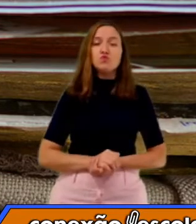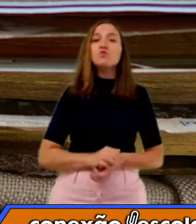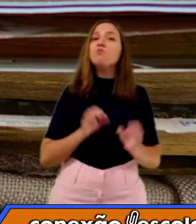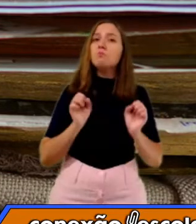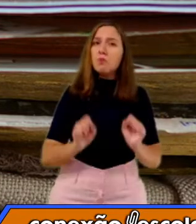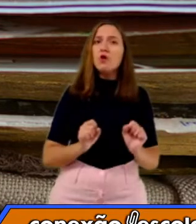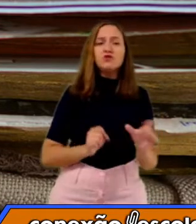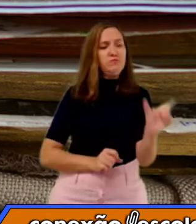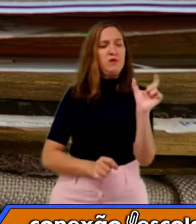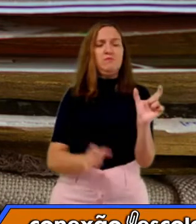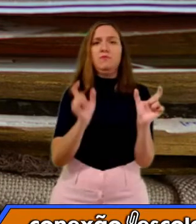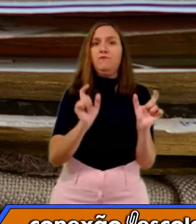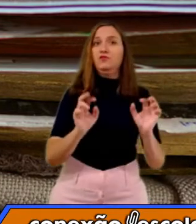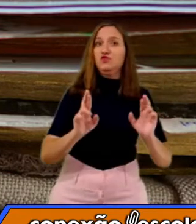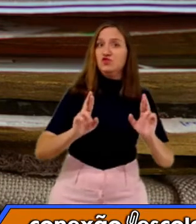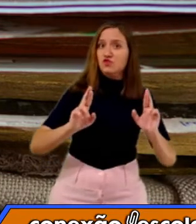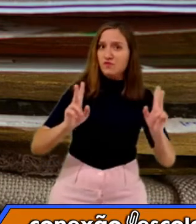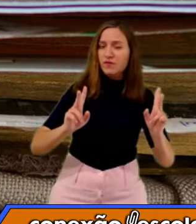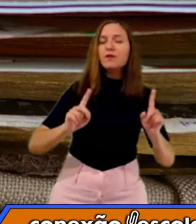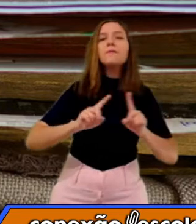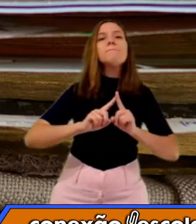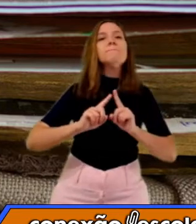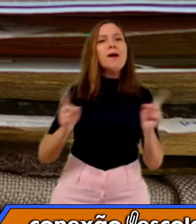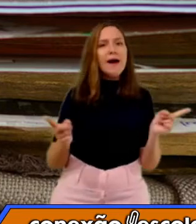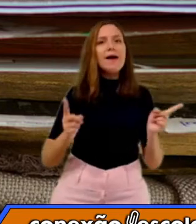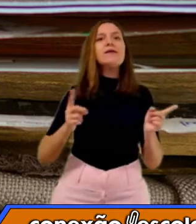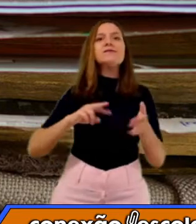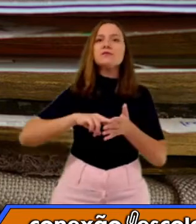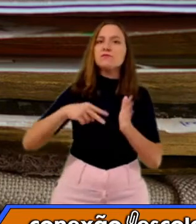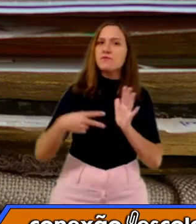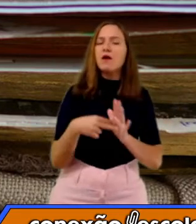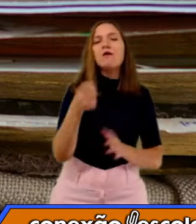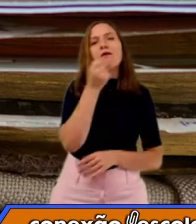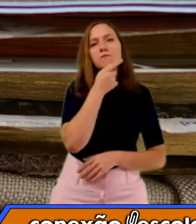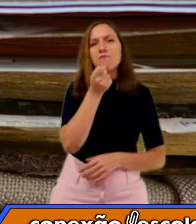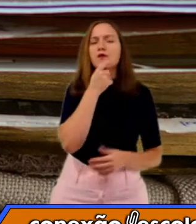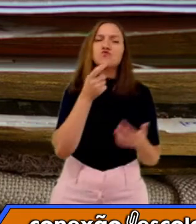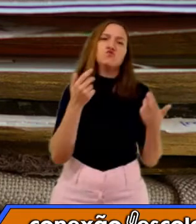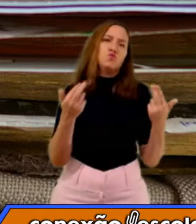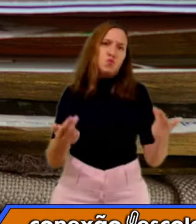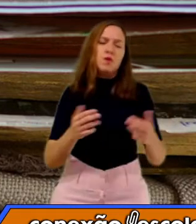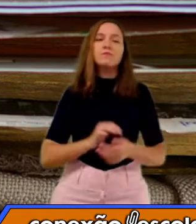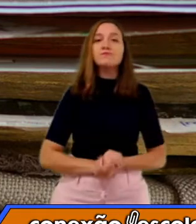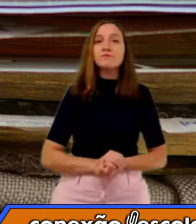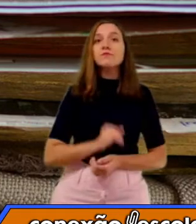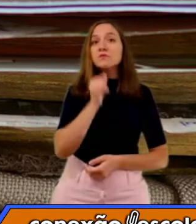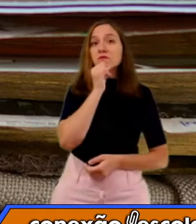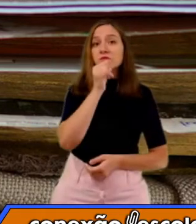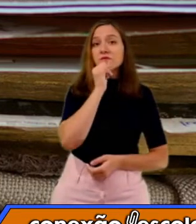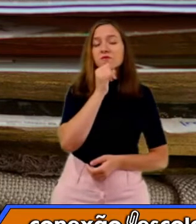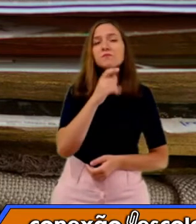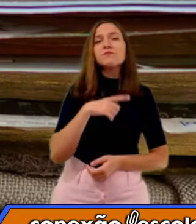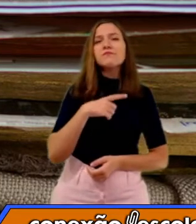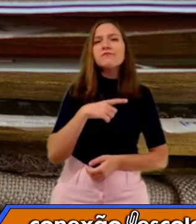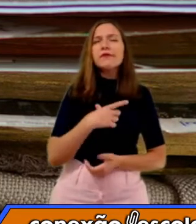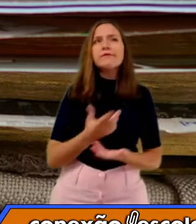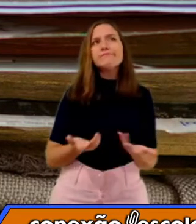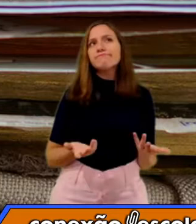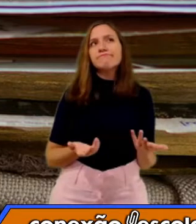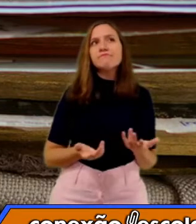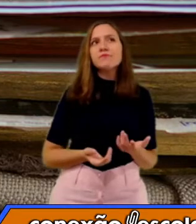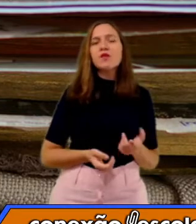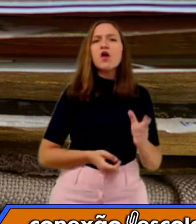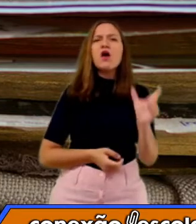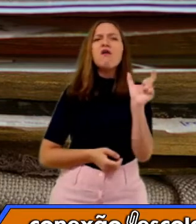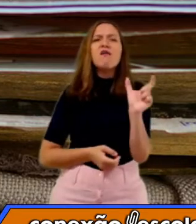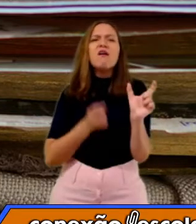nomes diferentes, mas o princípio ativo, às vezes, é o mesmo. Temos remédio que, às vezes, falam que tem um